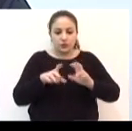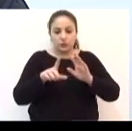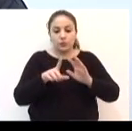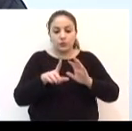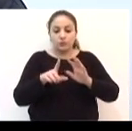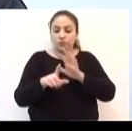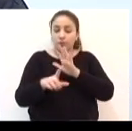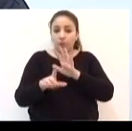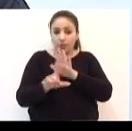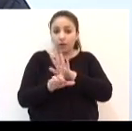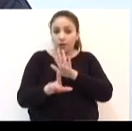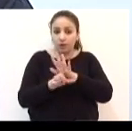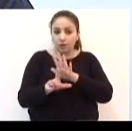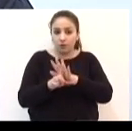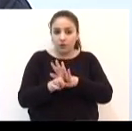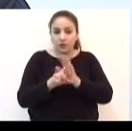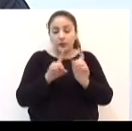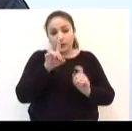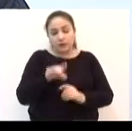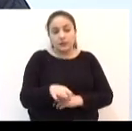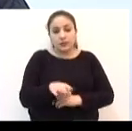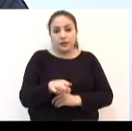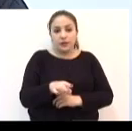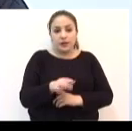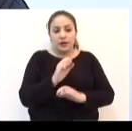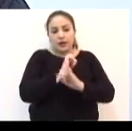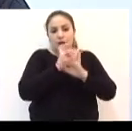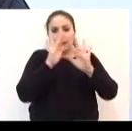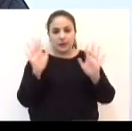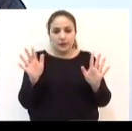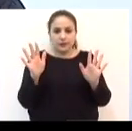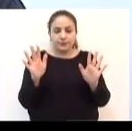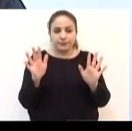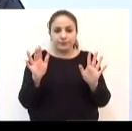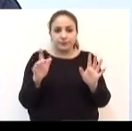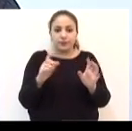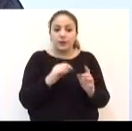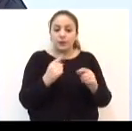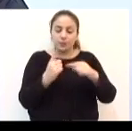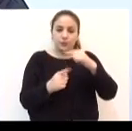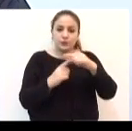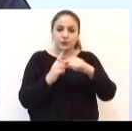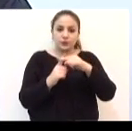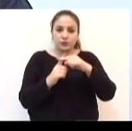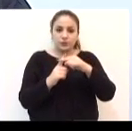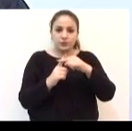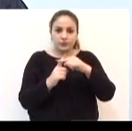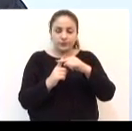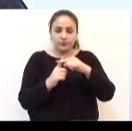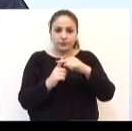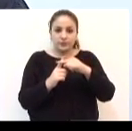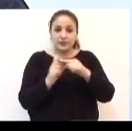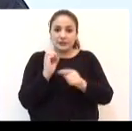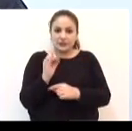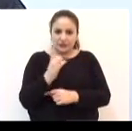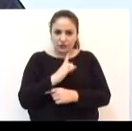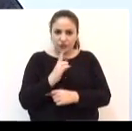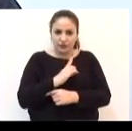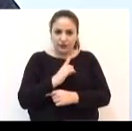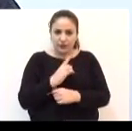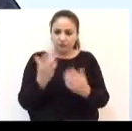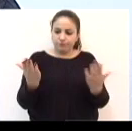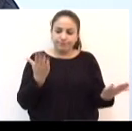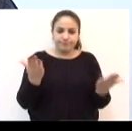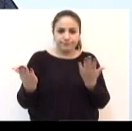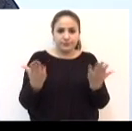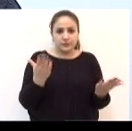legal, que ela é clara e assim bem positiva, né? E quando tiver esses dois lados assim,